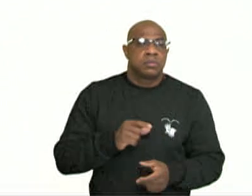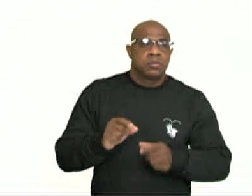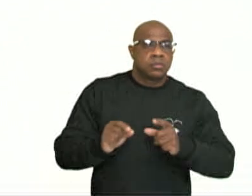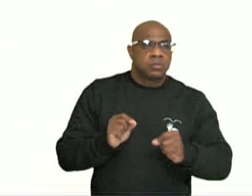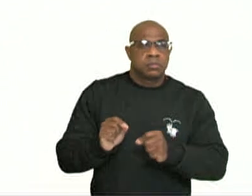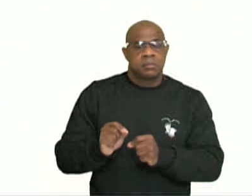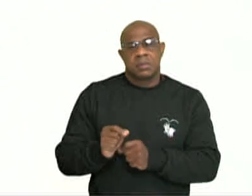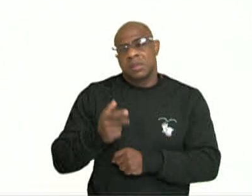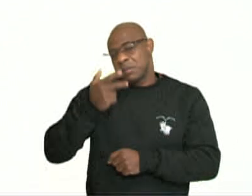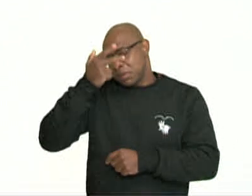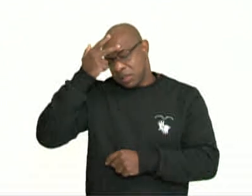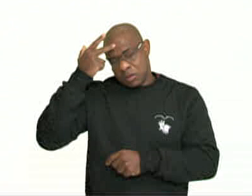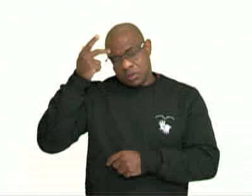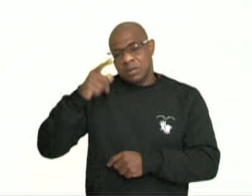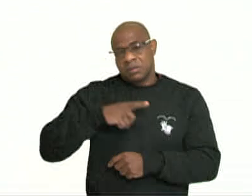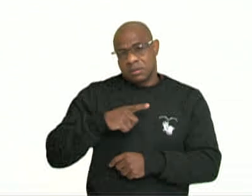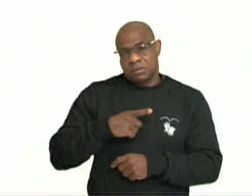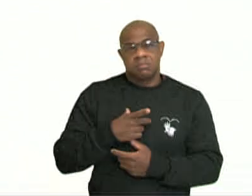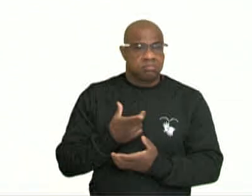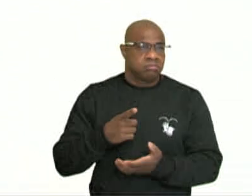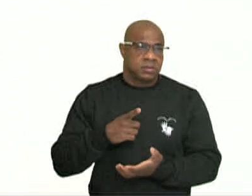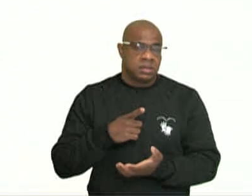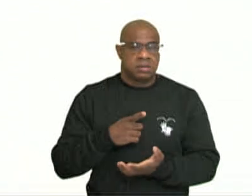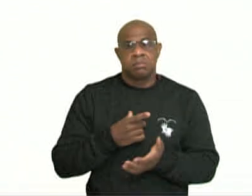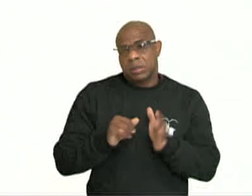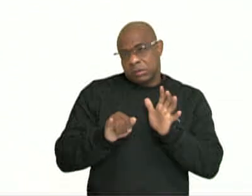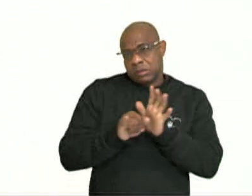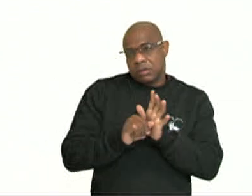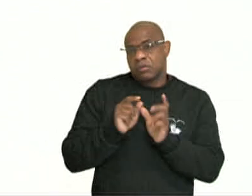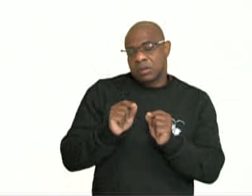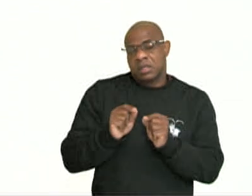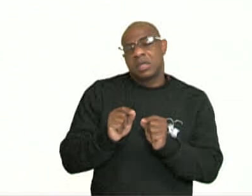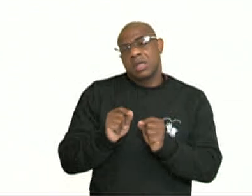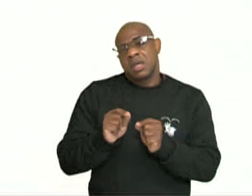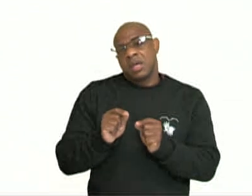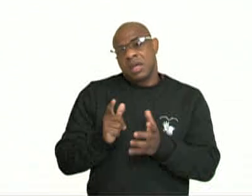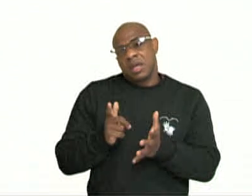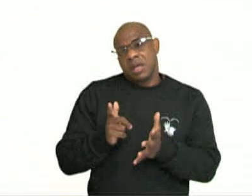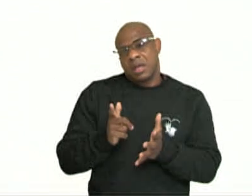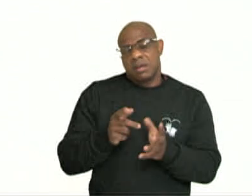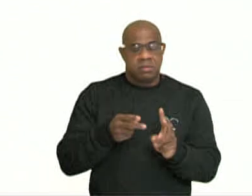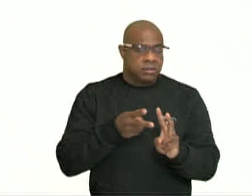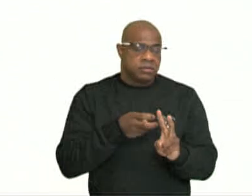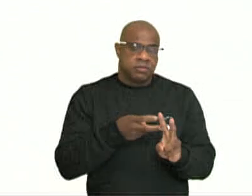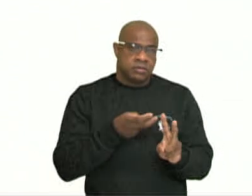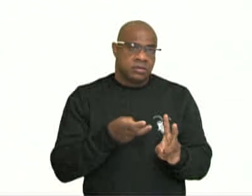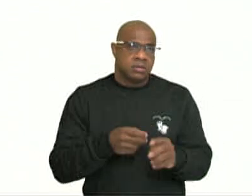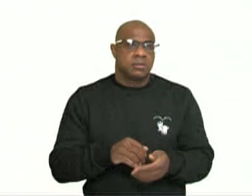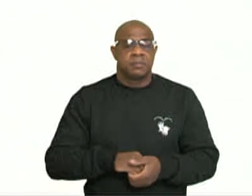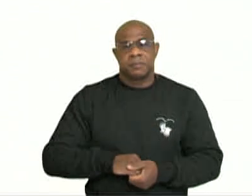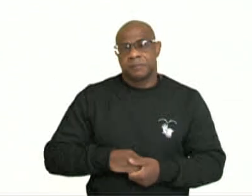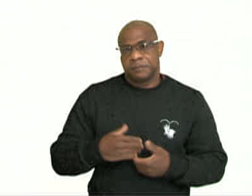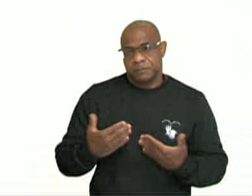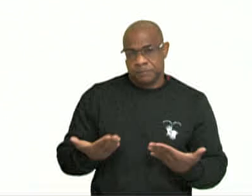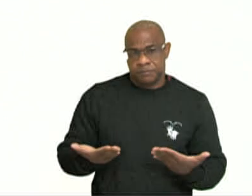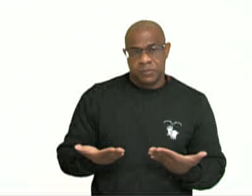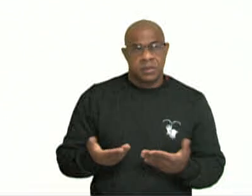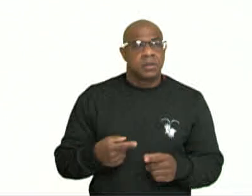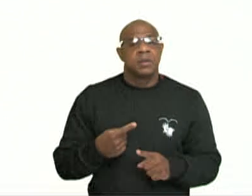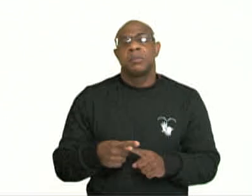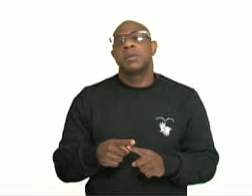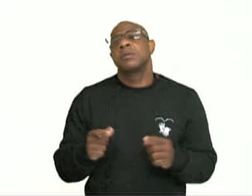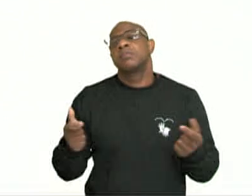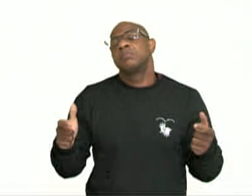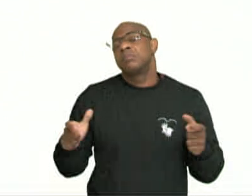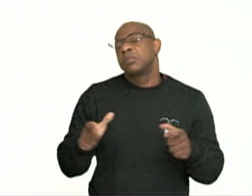como indígenas ou povos americanos, originários americanos do Brasil, ou ameríndios. Mas por que